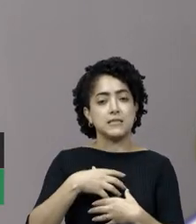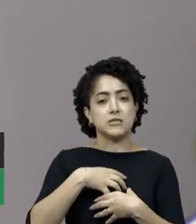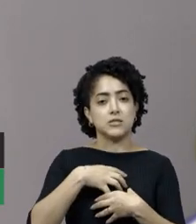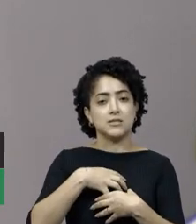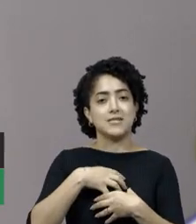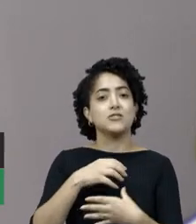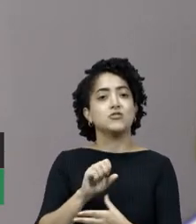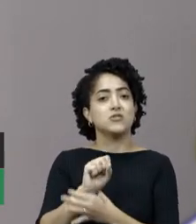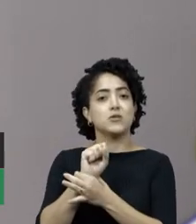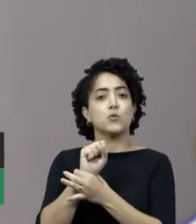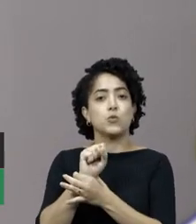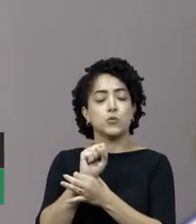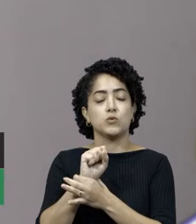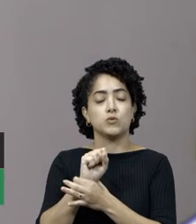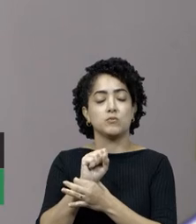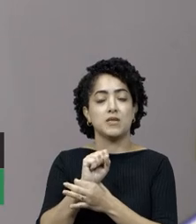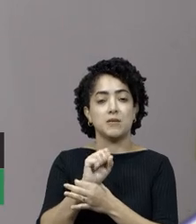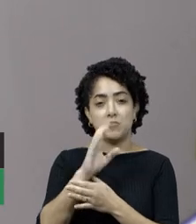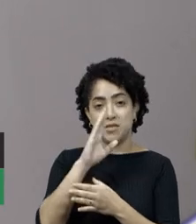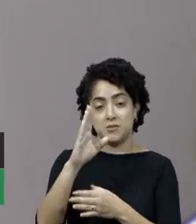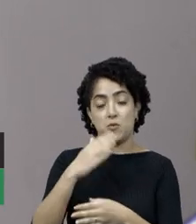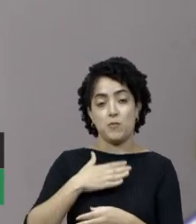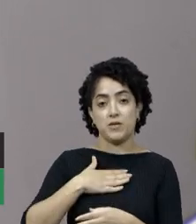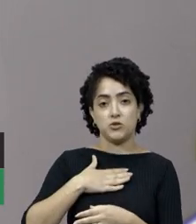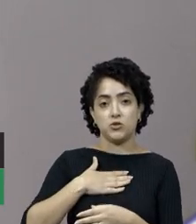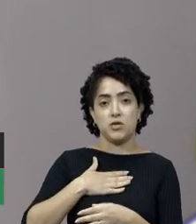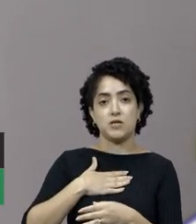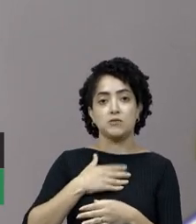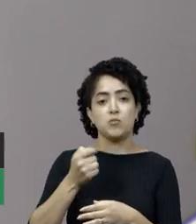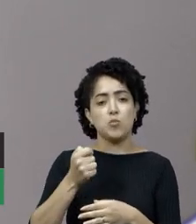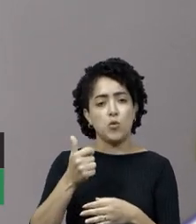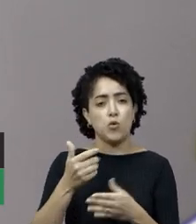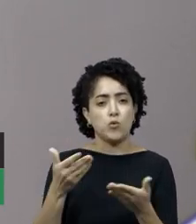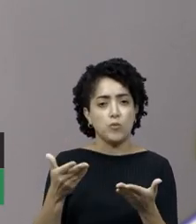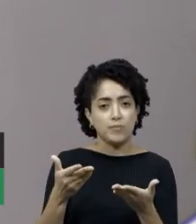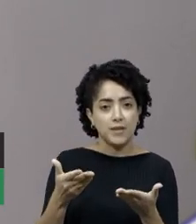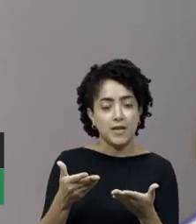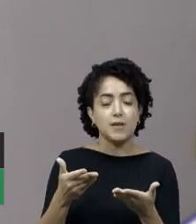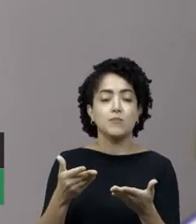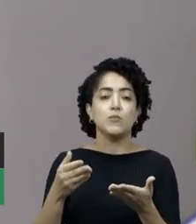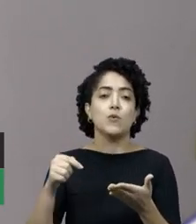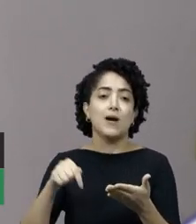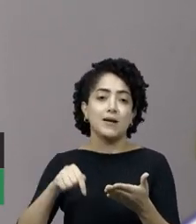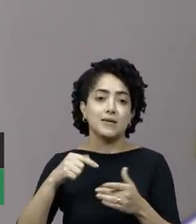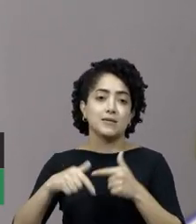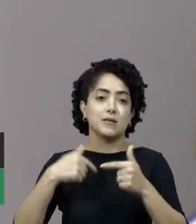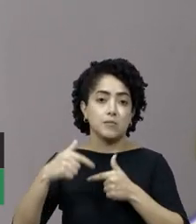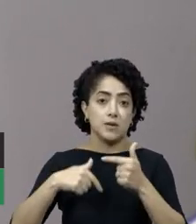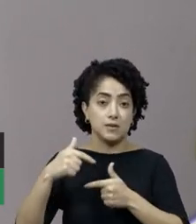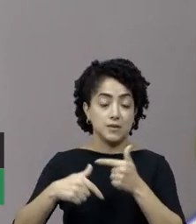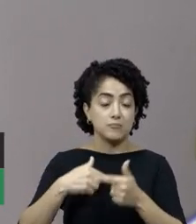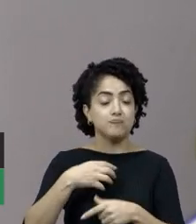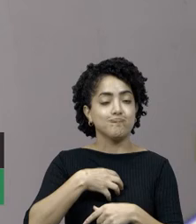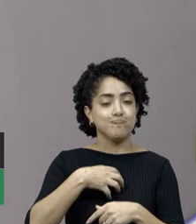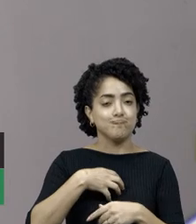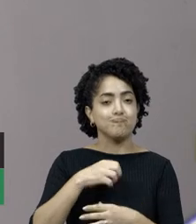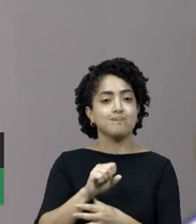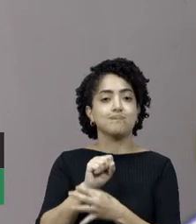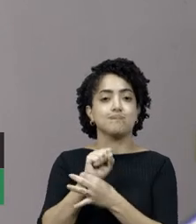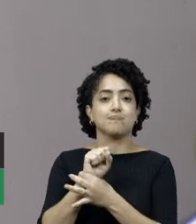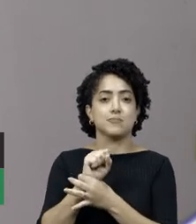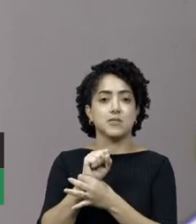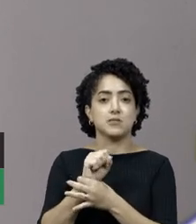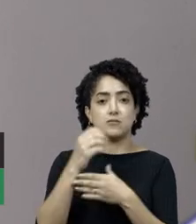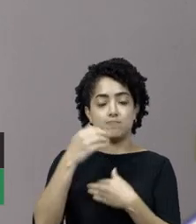eu, deputado, há pouco tempo, em pouca prática ainda, né? A gente se sentiu bastante seguro. Então, o meu